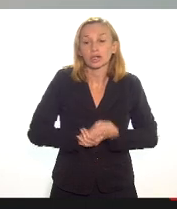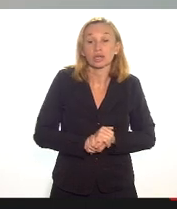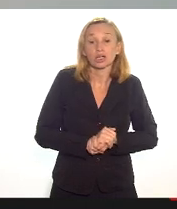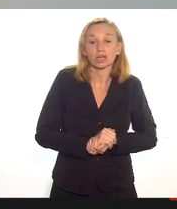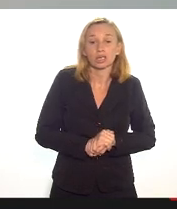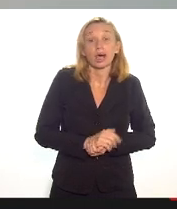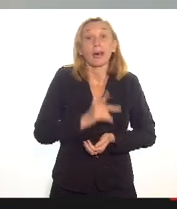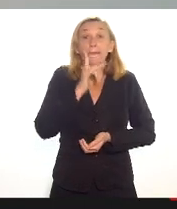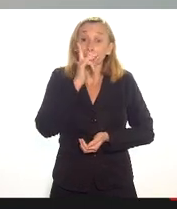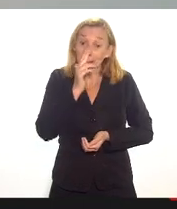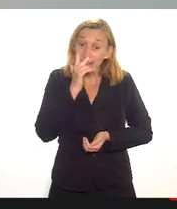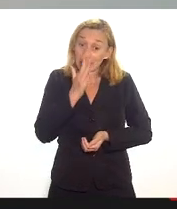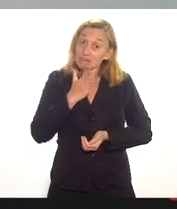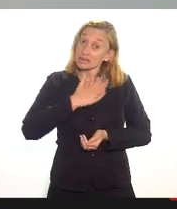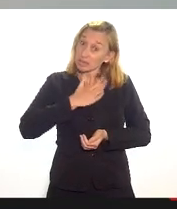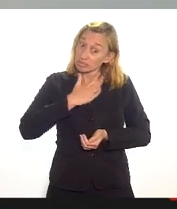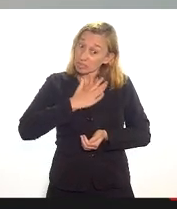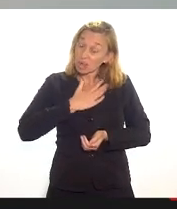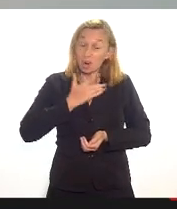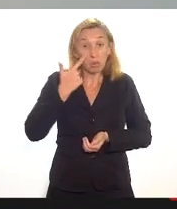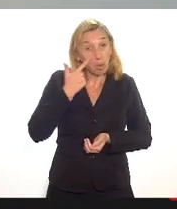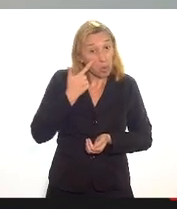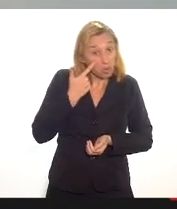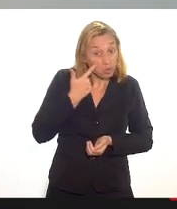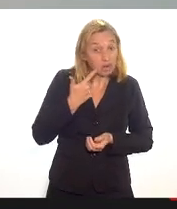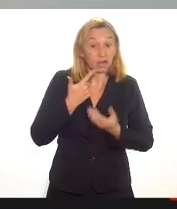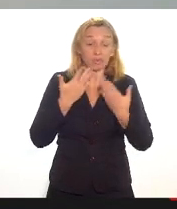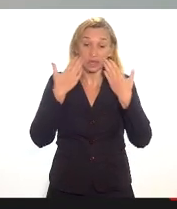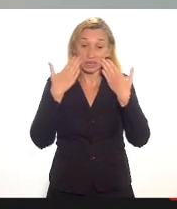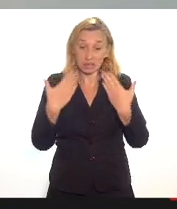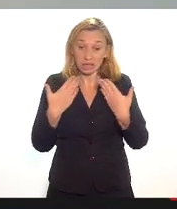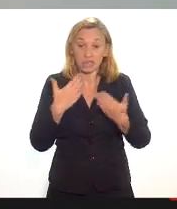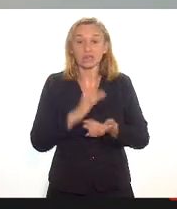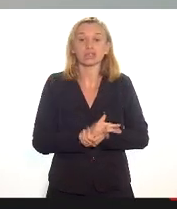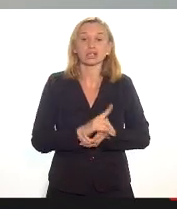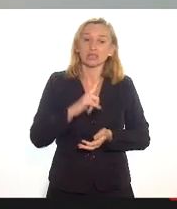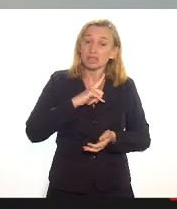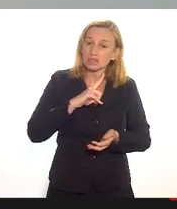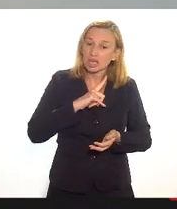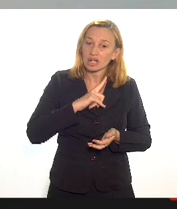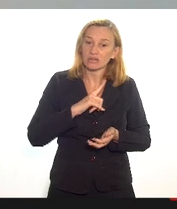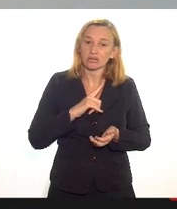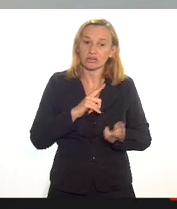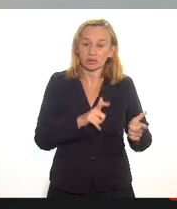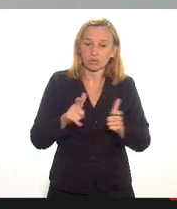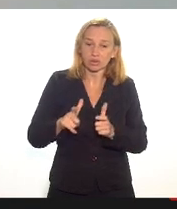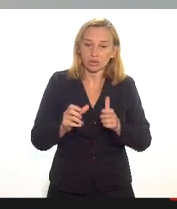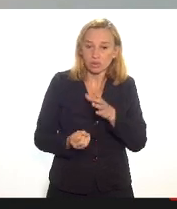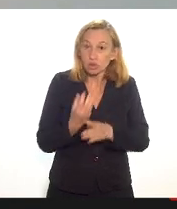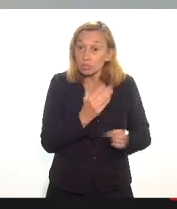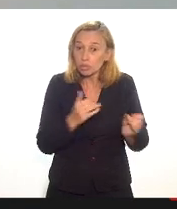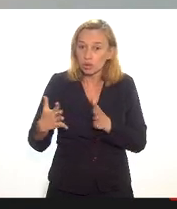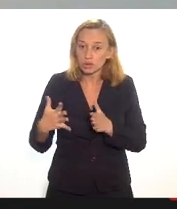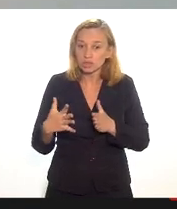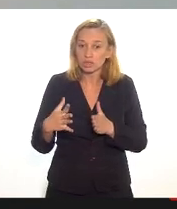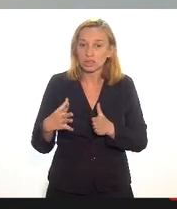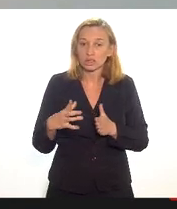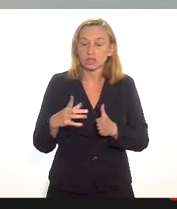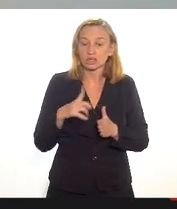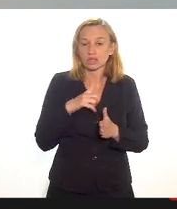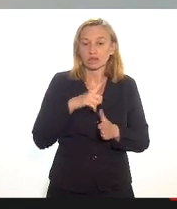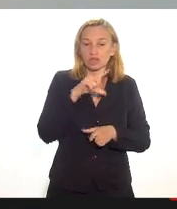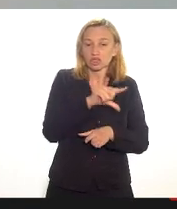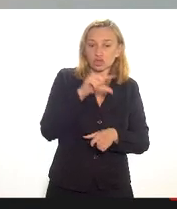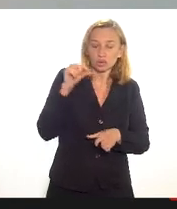Me parece, pelos gráficos que eles apresentaram, que houve uma certa alocação de produção, né? Como se tivesse